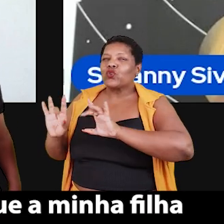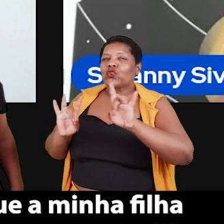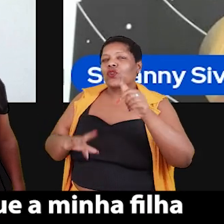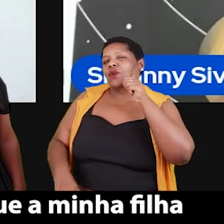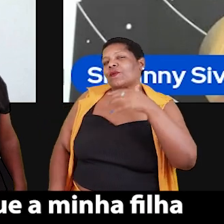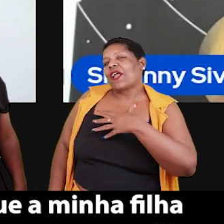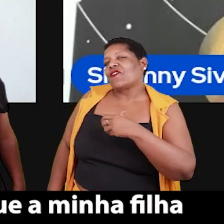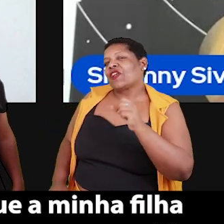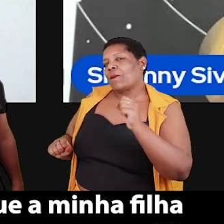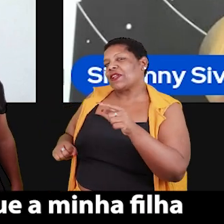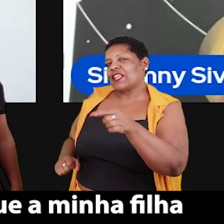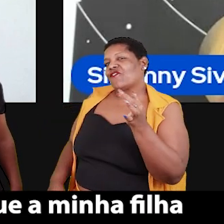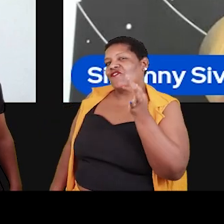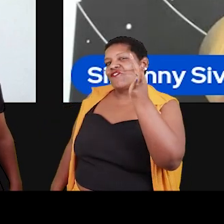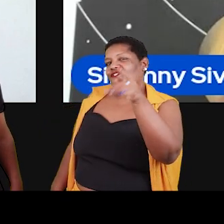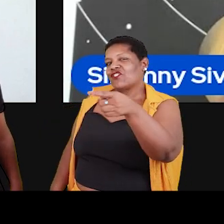filha possa ser como você.